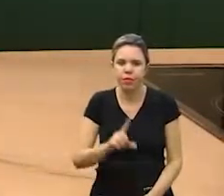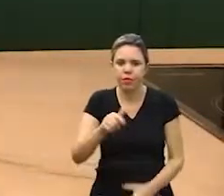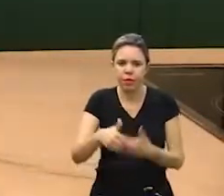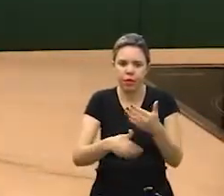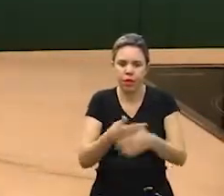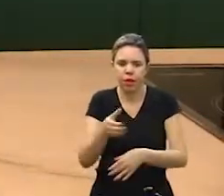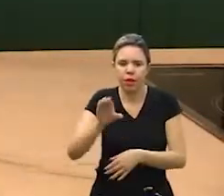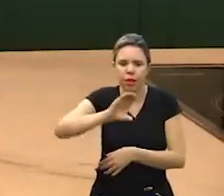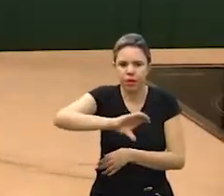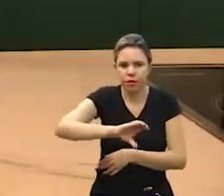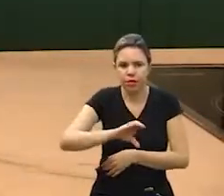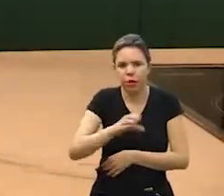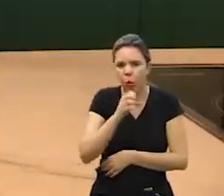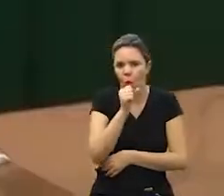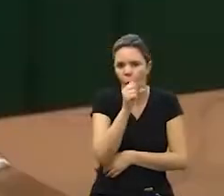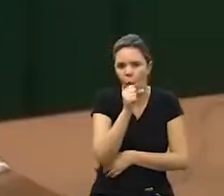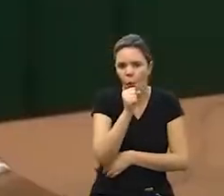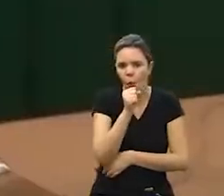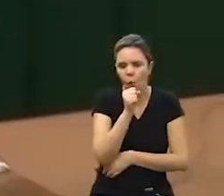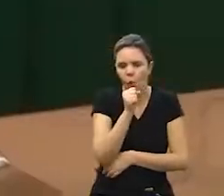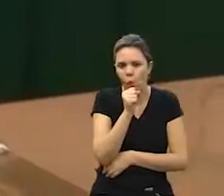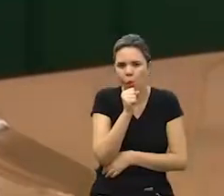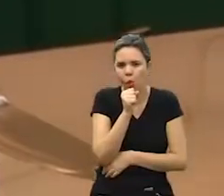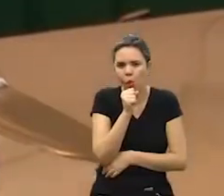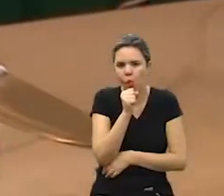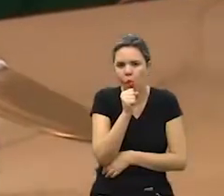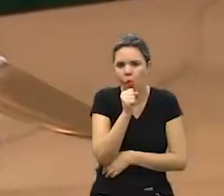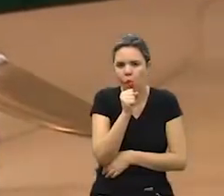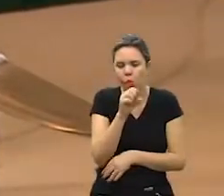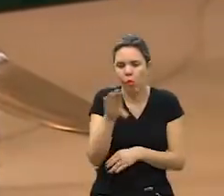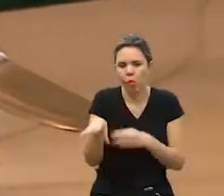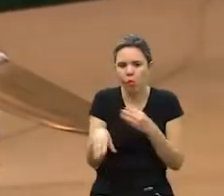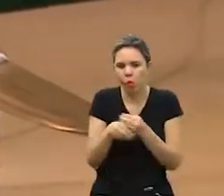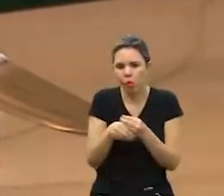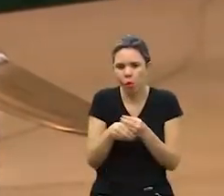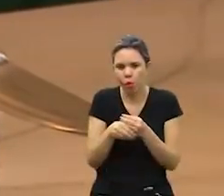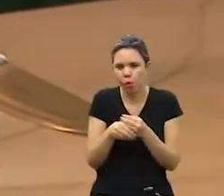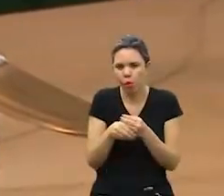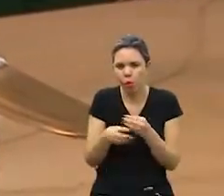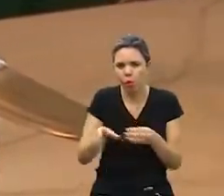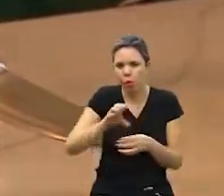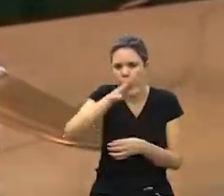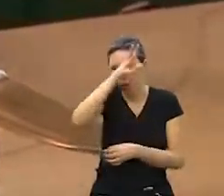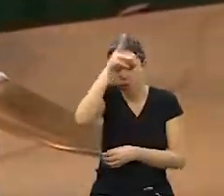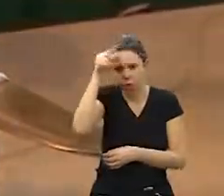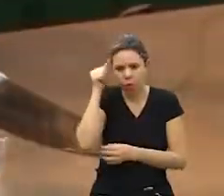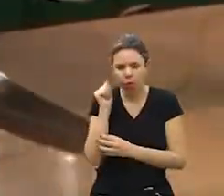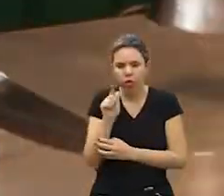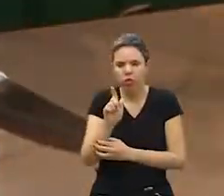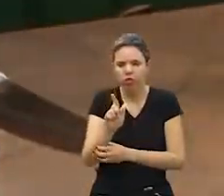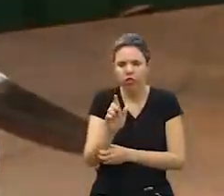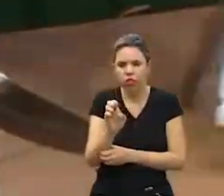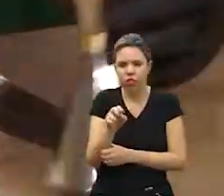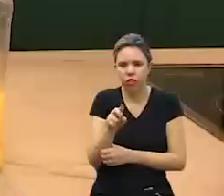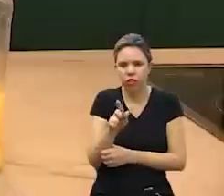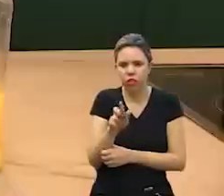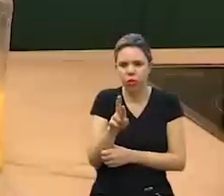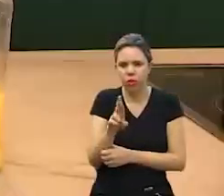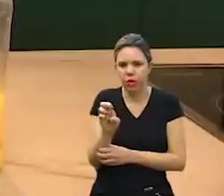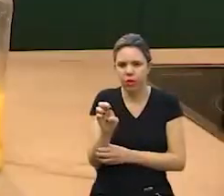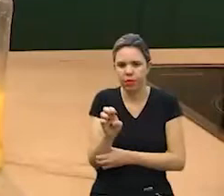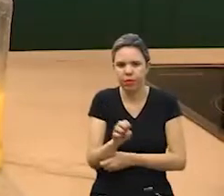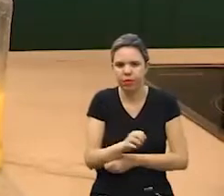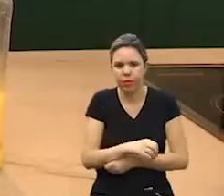Na sequência, adicione o suco de laranja e, para completar, coloque o refrigerante de gengibre.